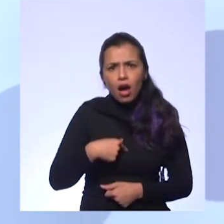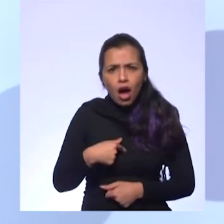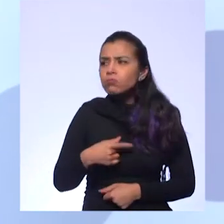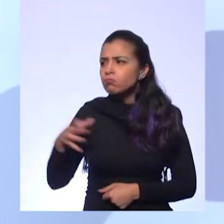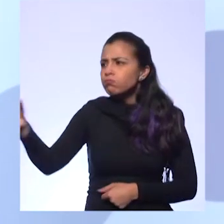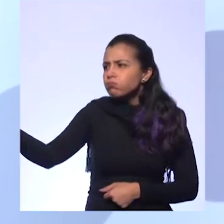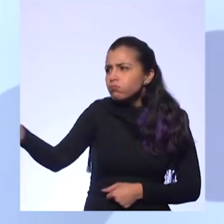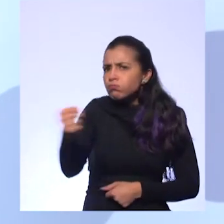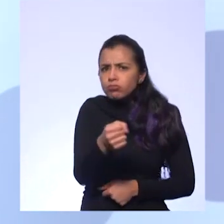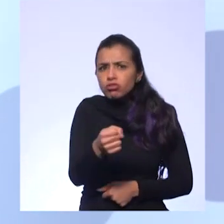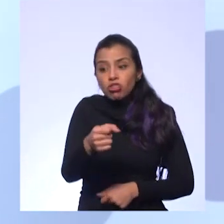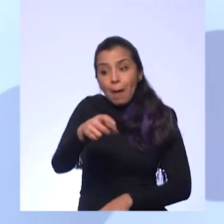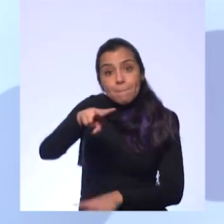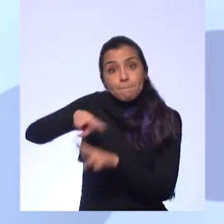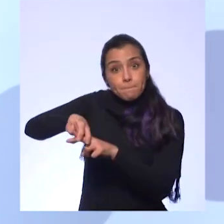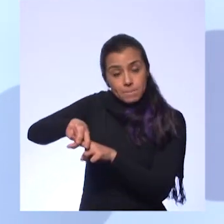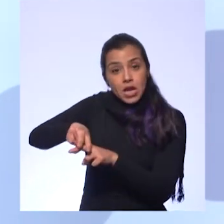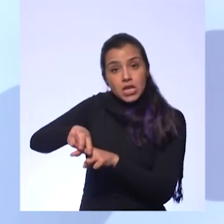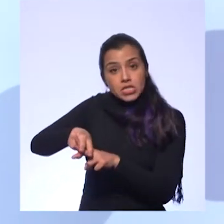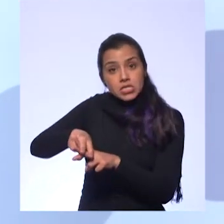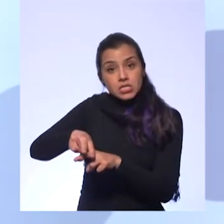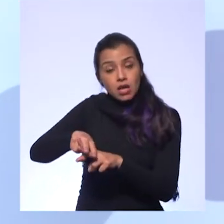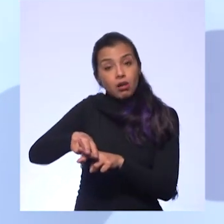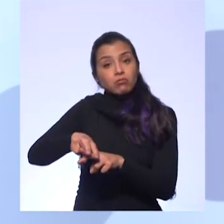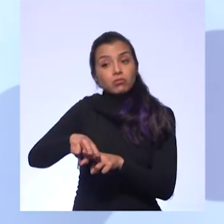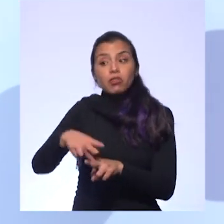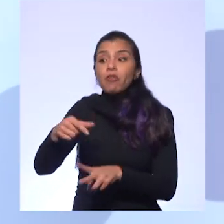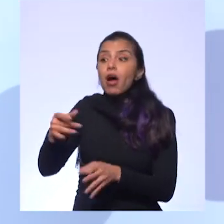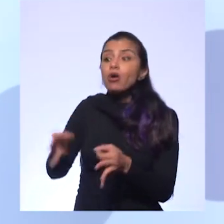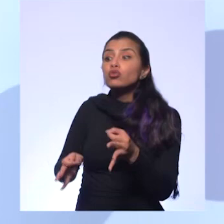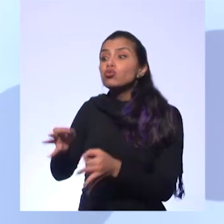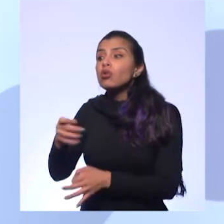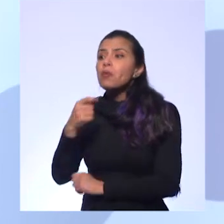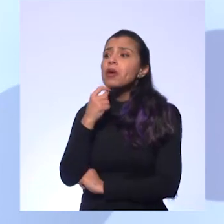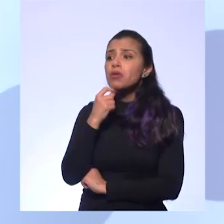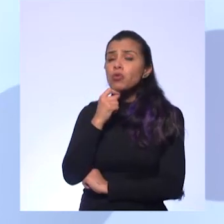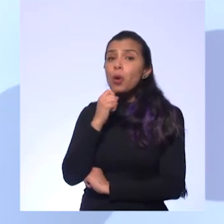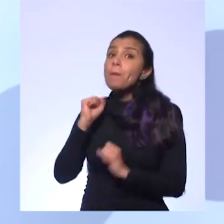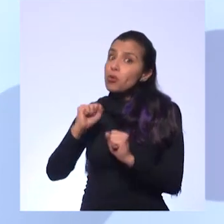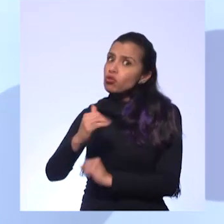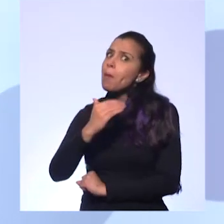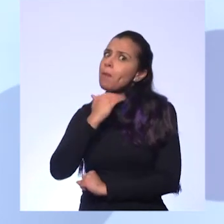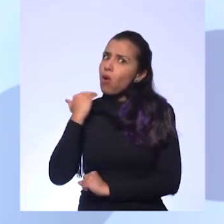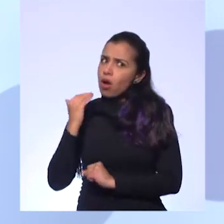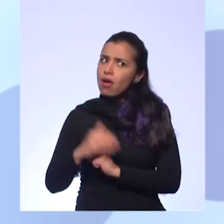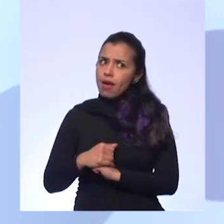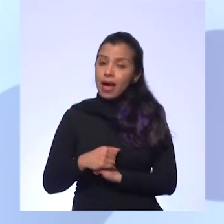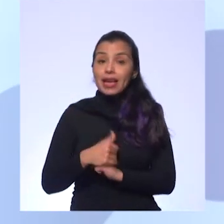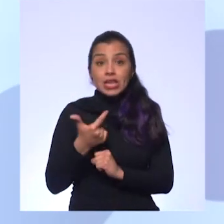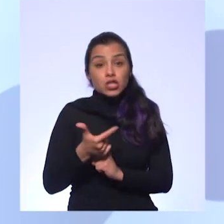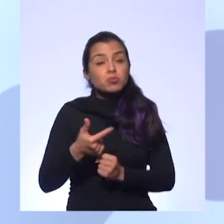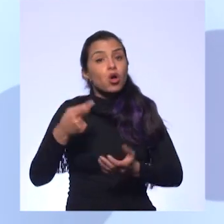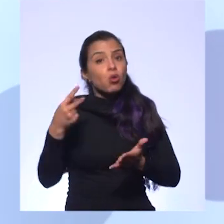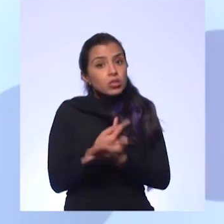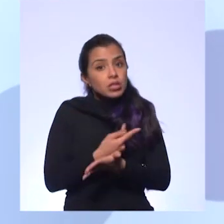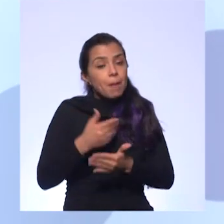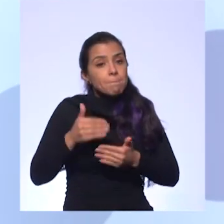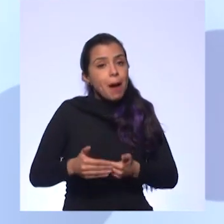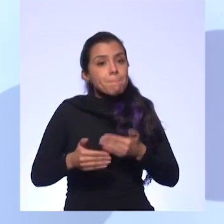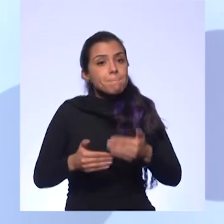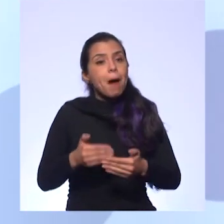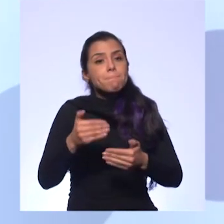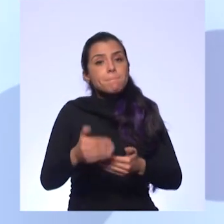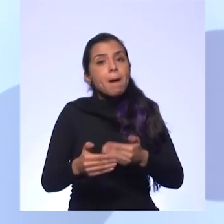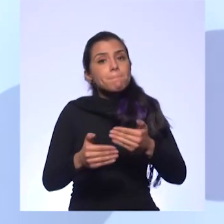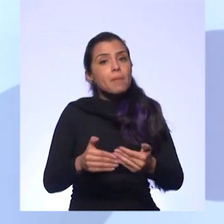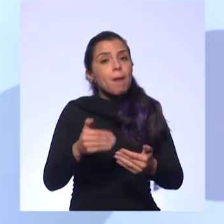e poderia ser condenada até a morte. E isso começou a acontecer de uma forma muito sistemática na França naquele momento.